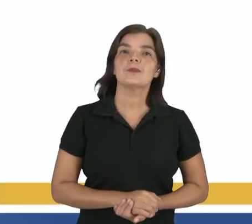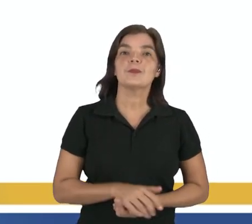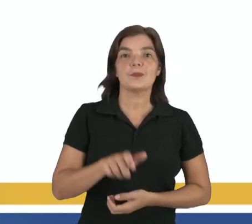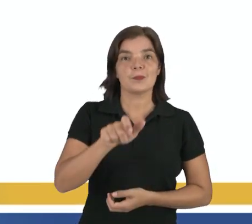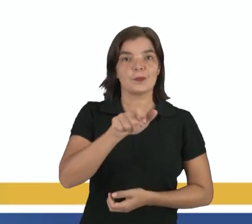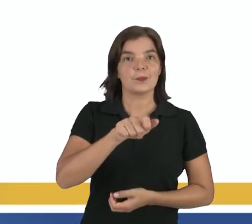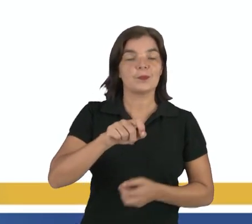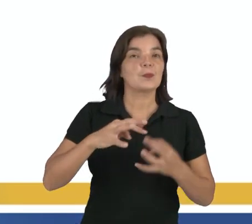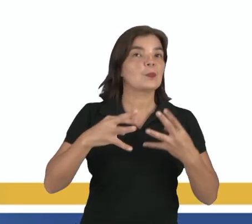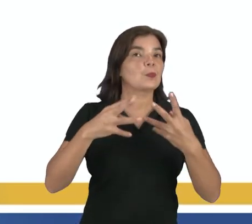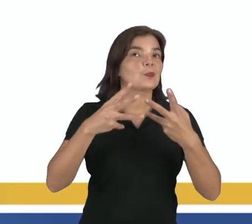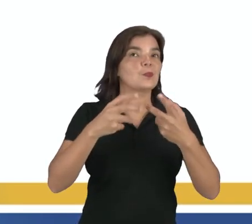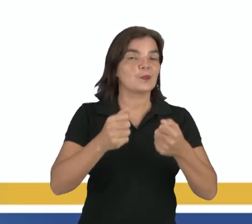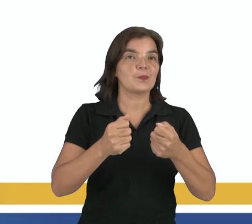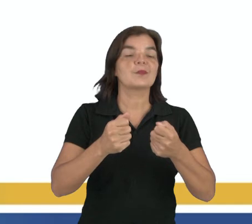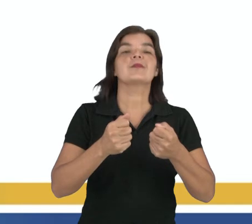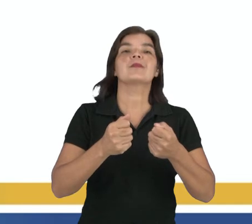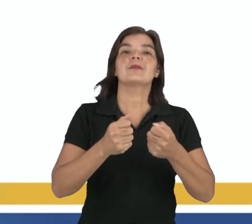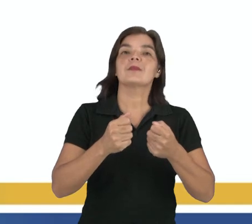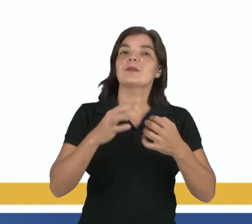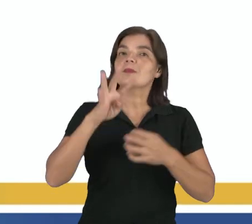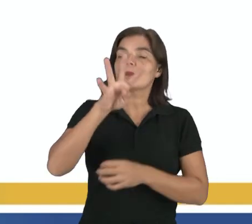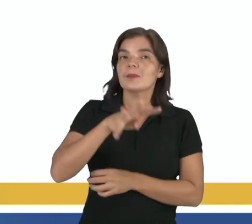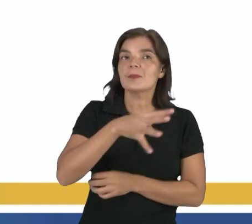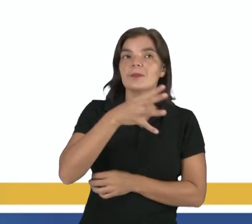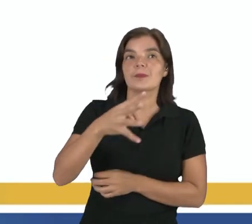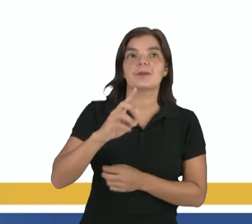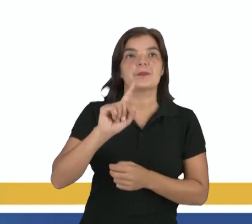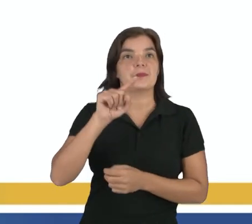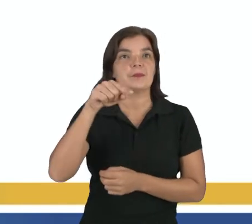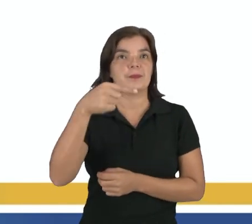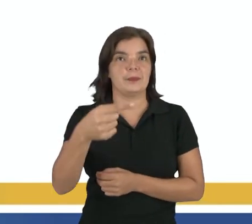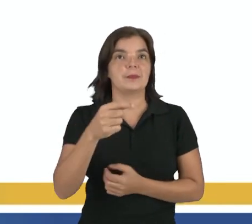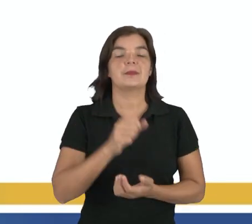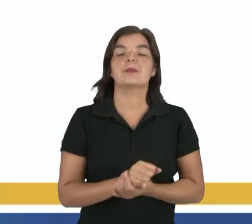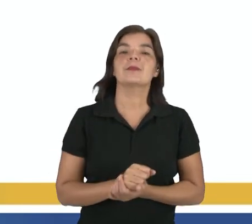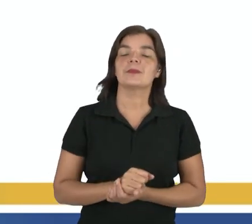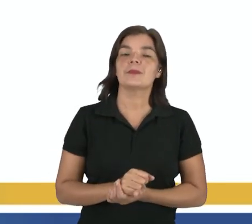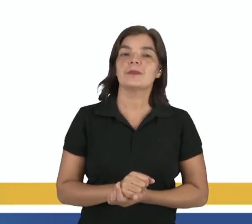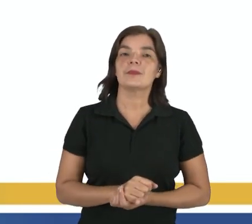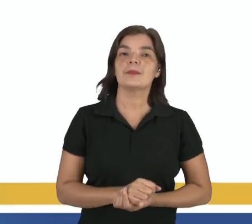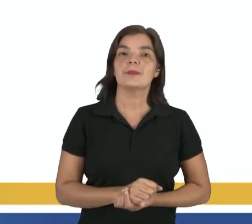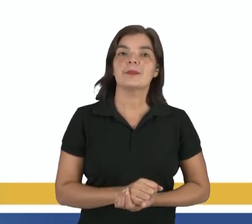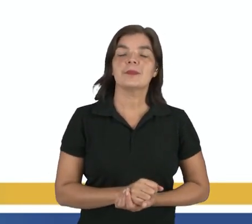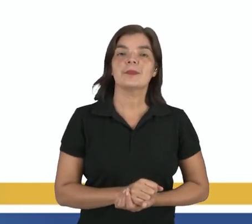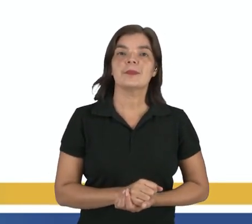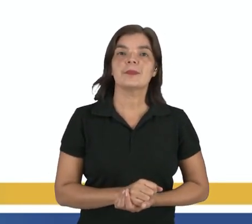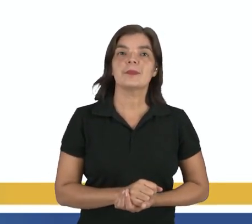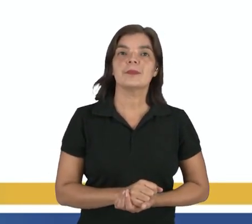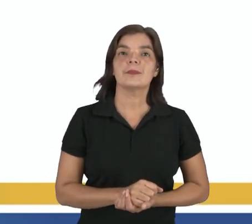mouse, toda a tabela. Depois, você vai